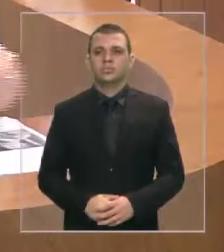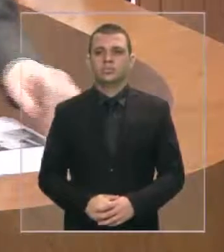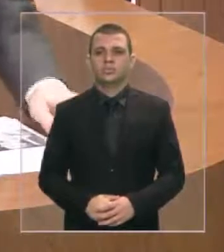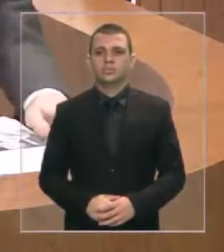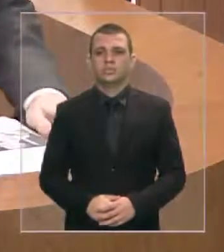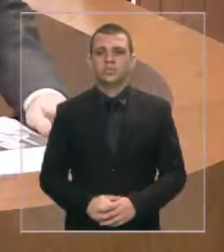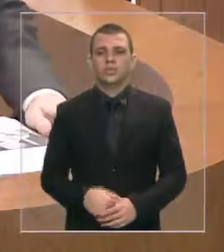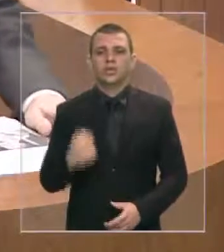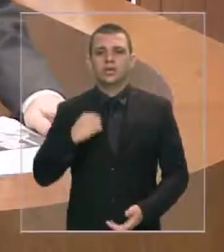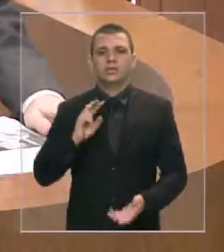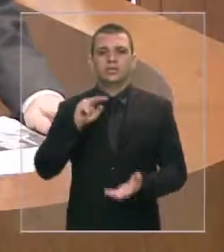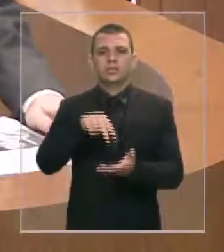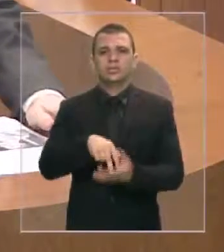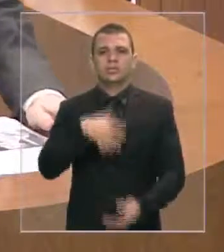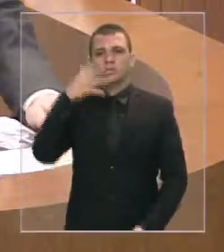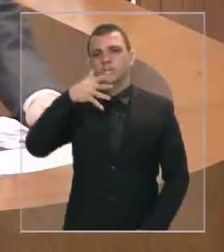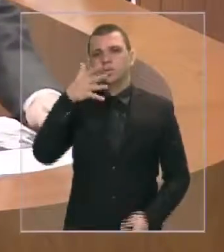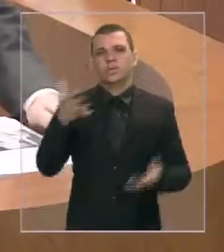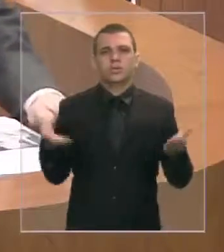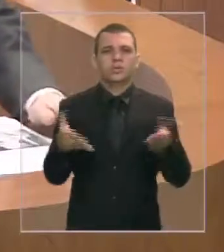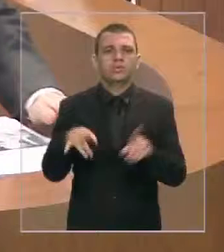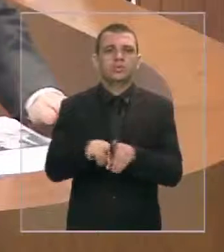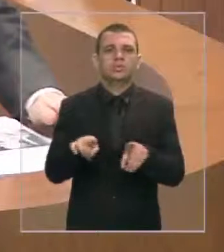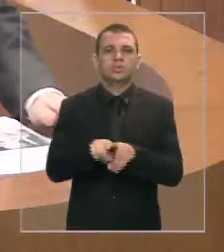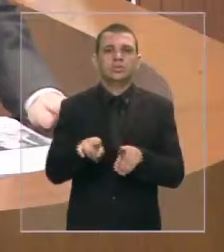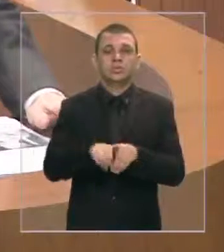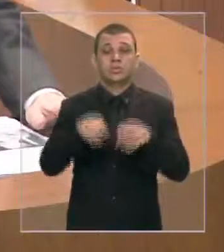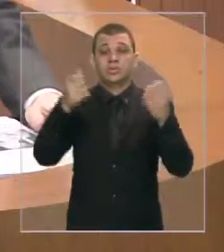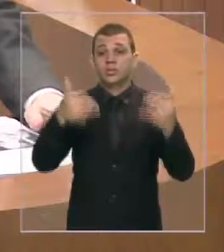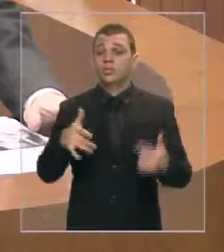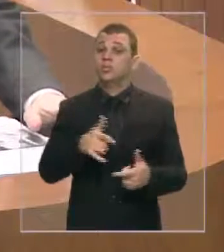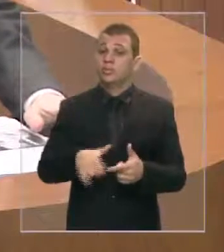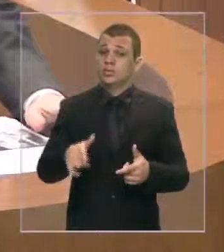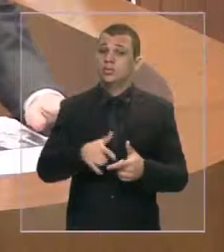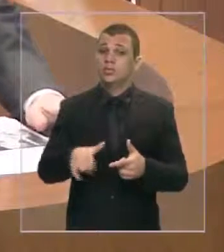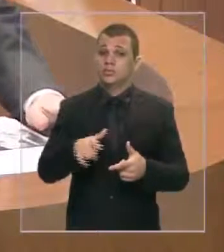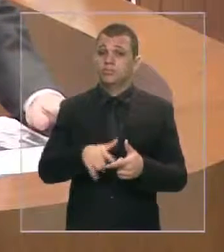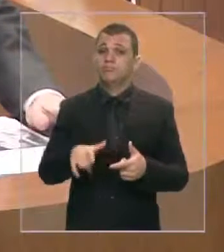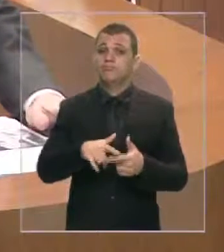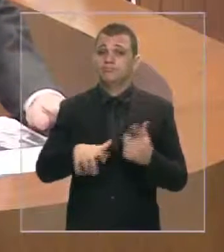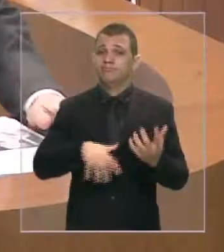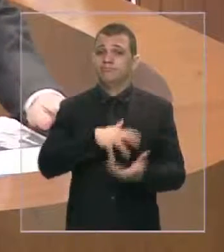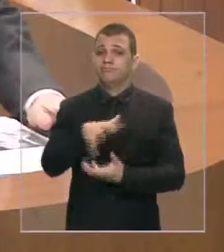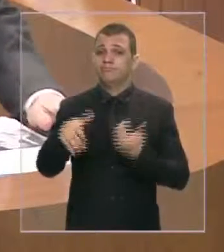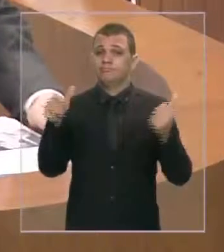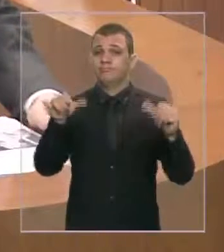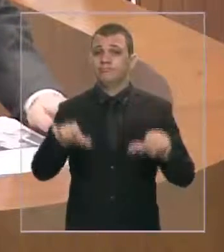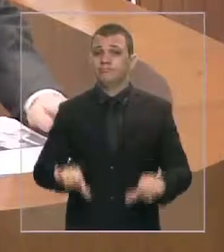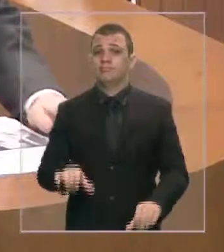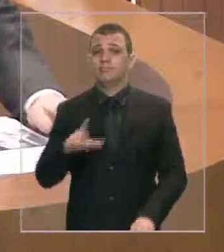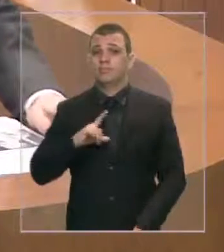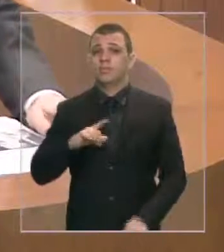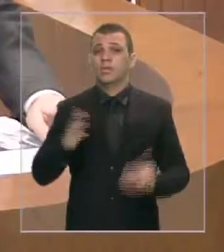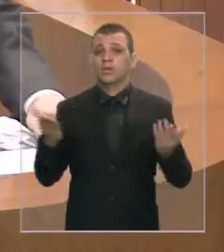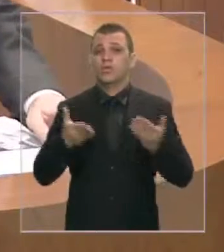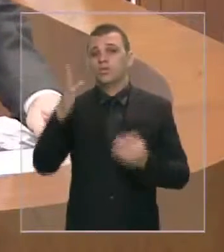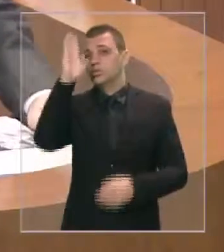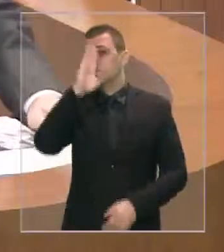para comentar o grave cenário, a grave crise que está enfrentando o